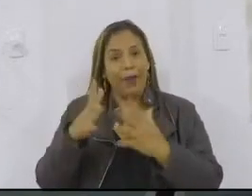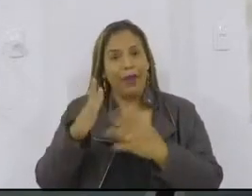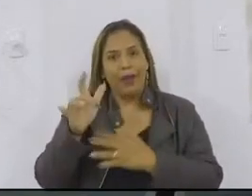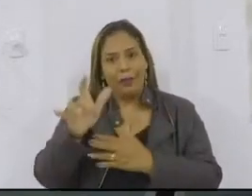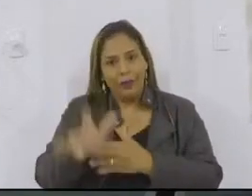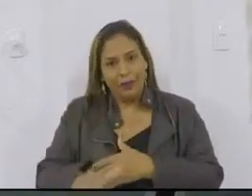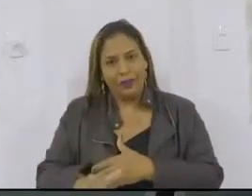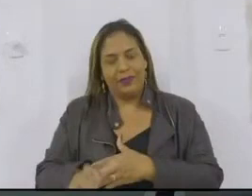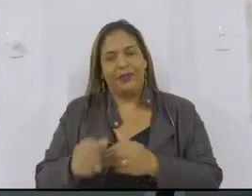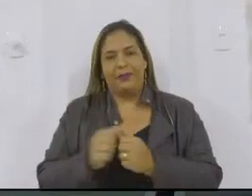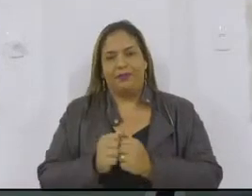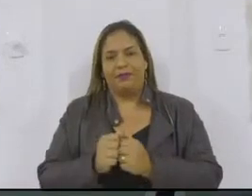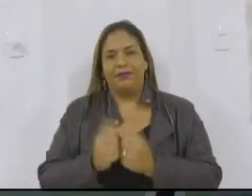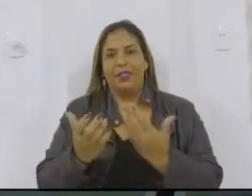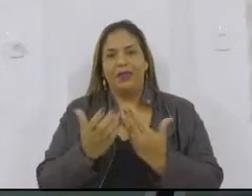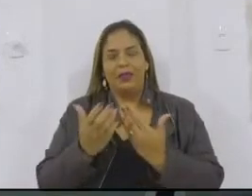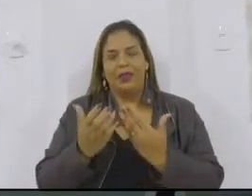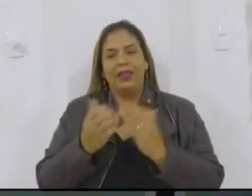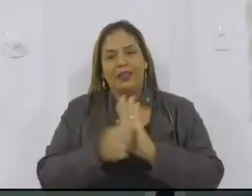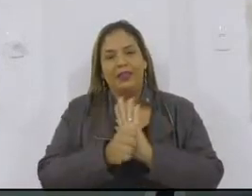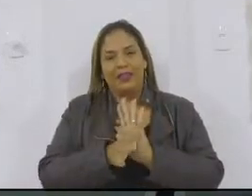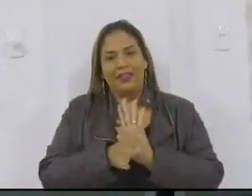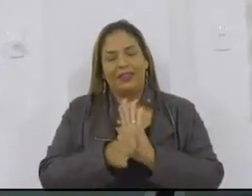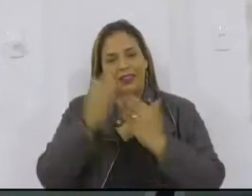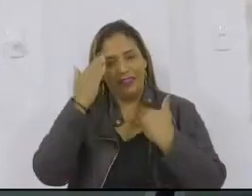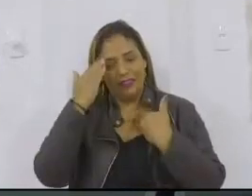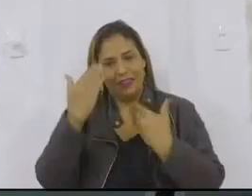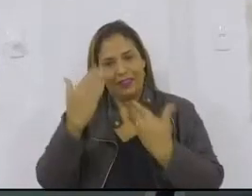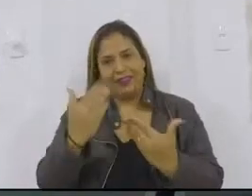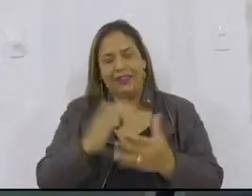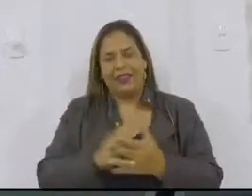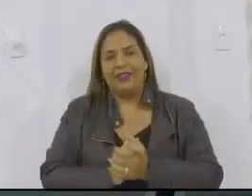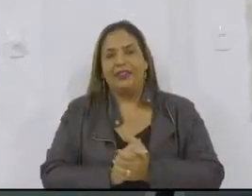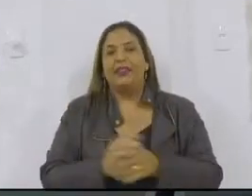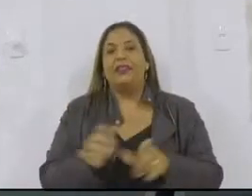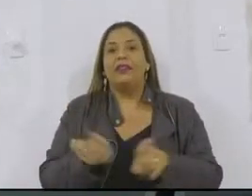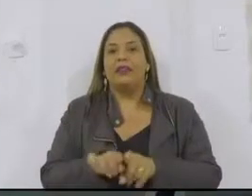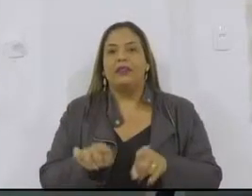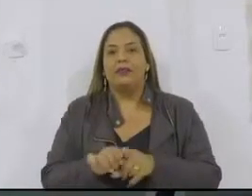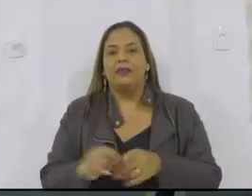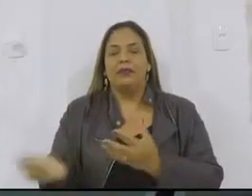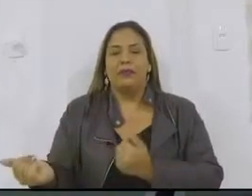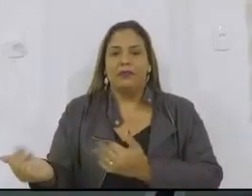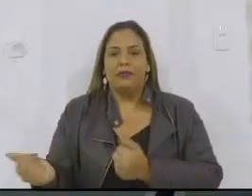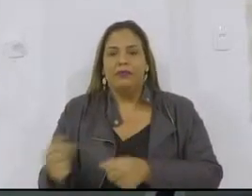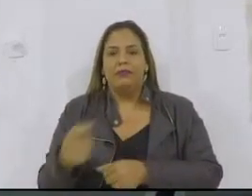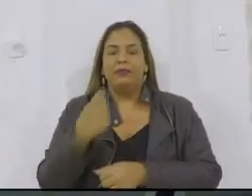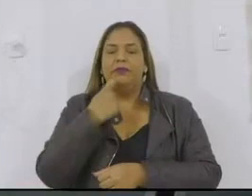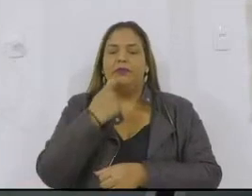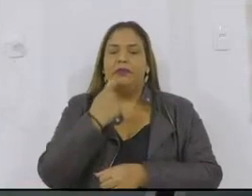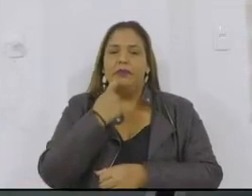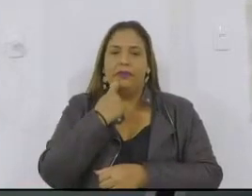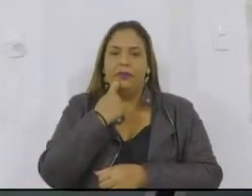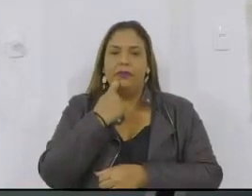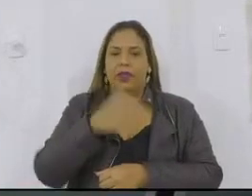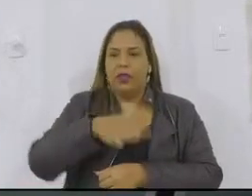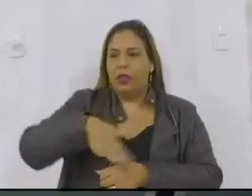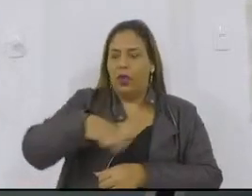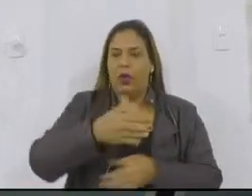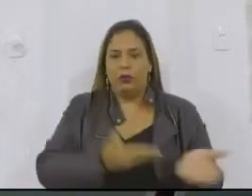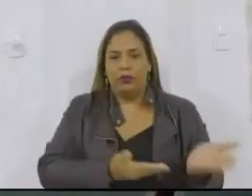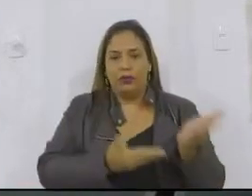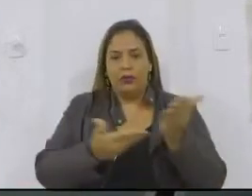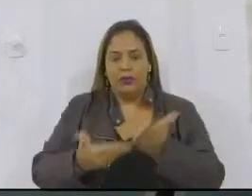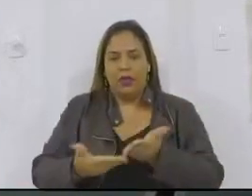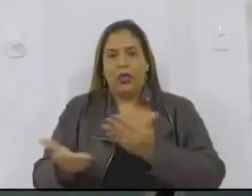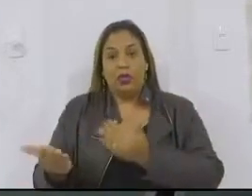Excelência, pelas indicações e também em relação à coordenadoria da juventude. Na própria sexta-feira, quando a gente recebeu os jovens